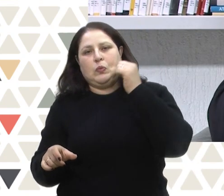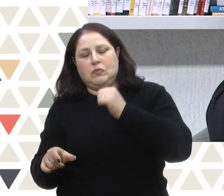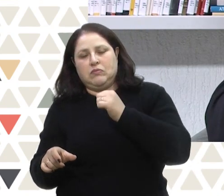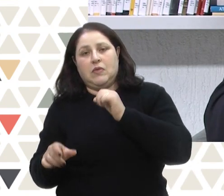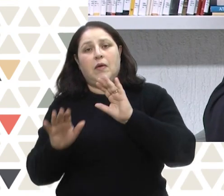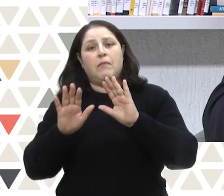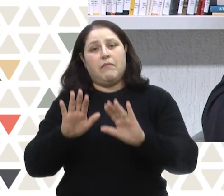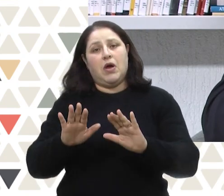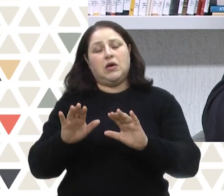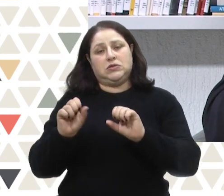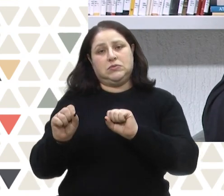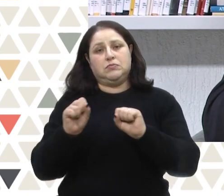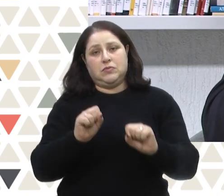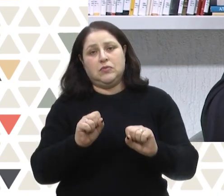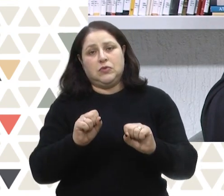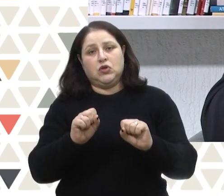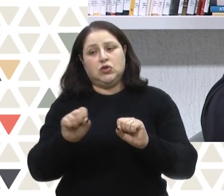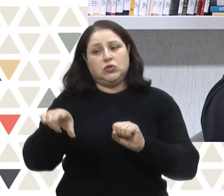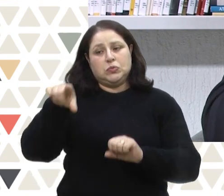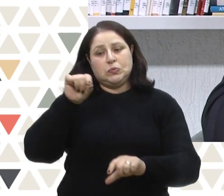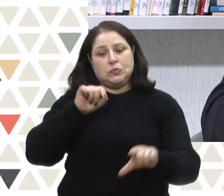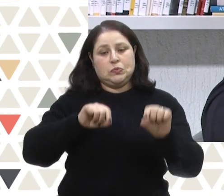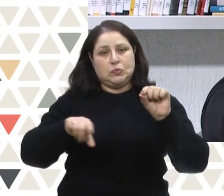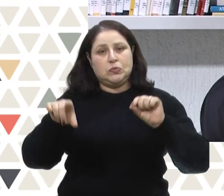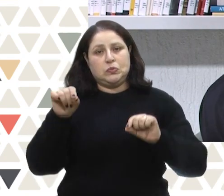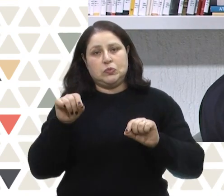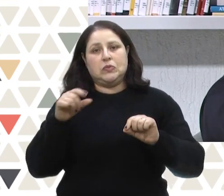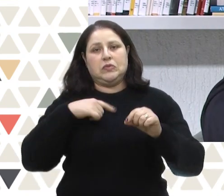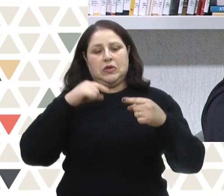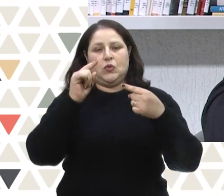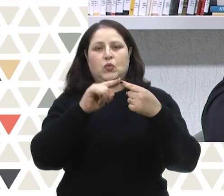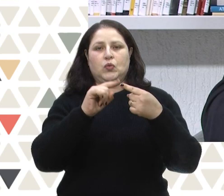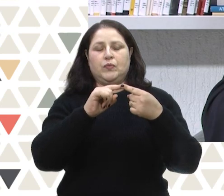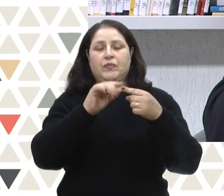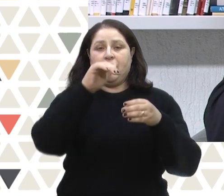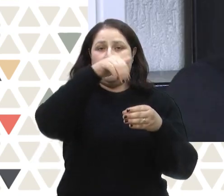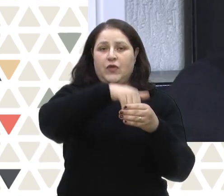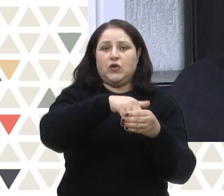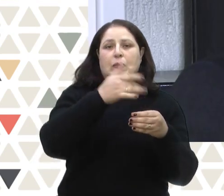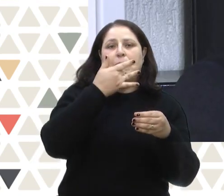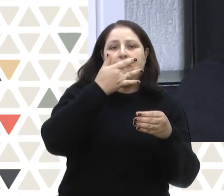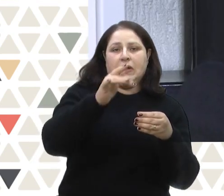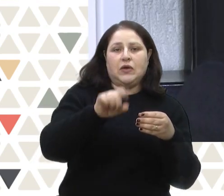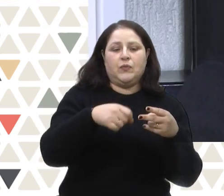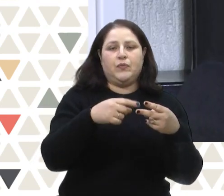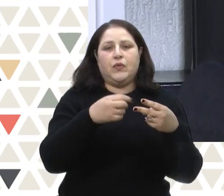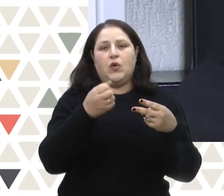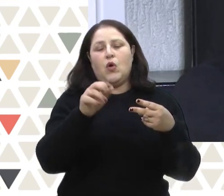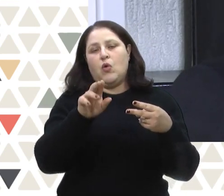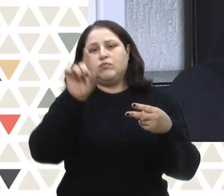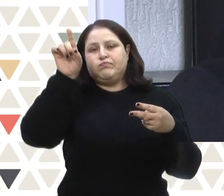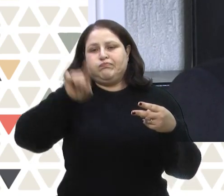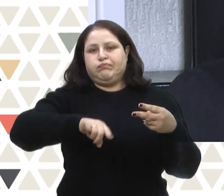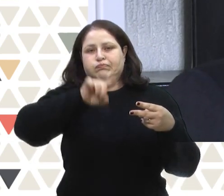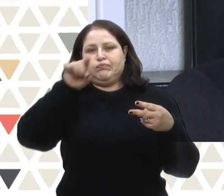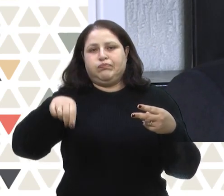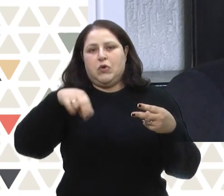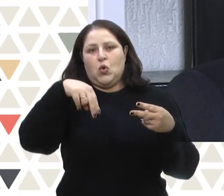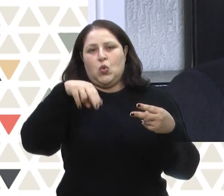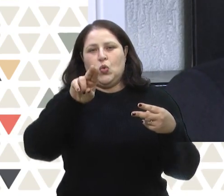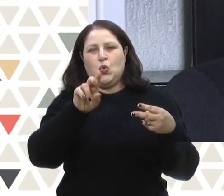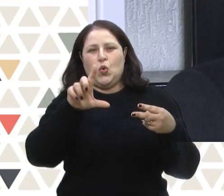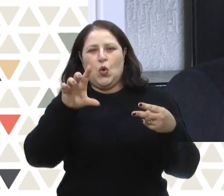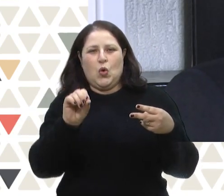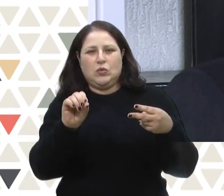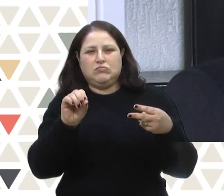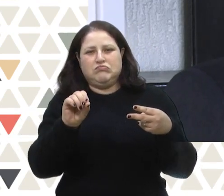as opções e as opções são o voto branco ou o voto nulo. E é importante que a gente